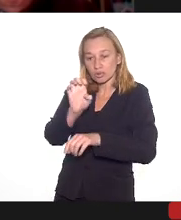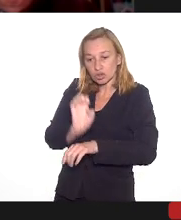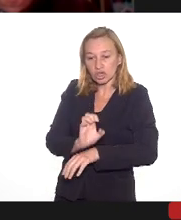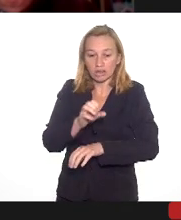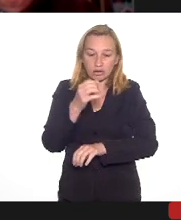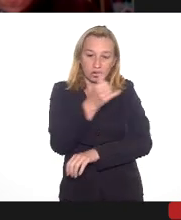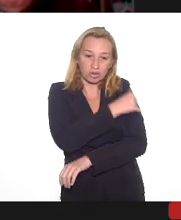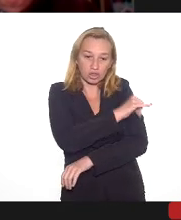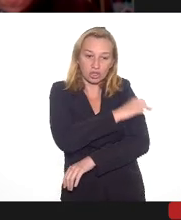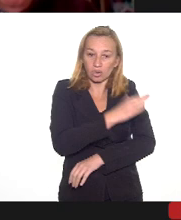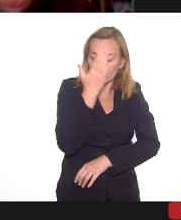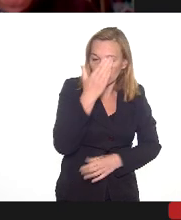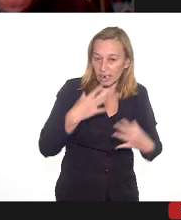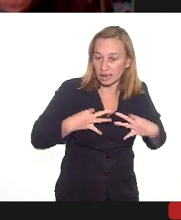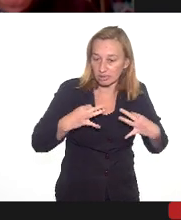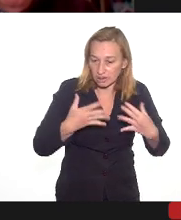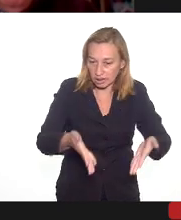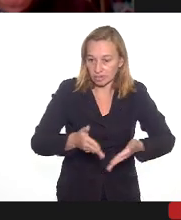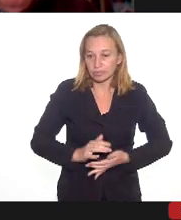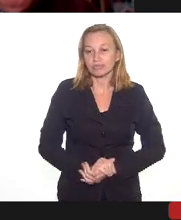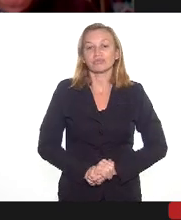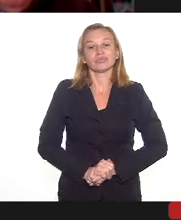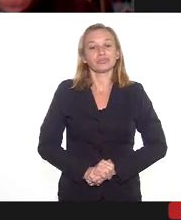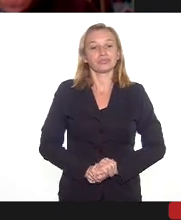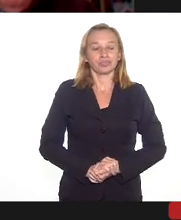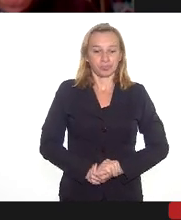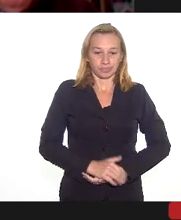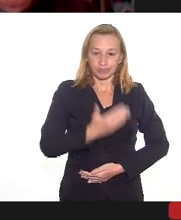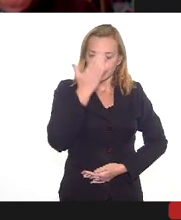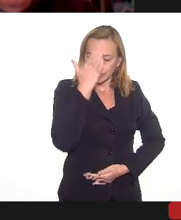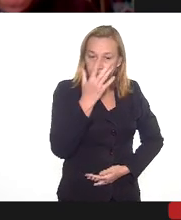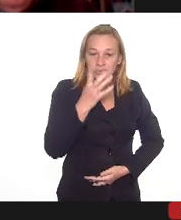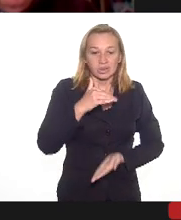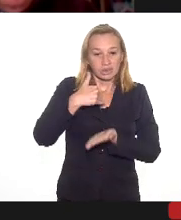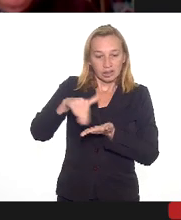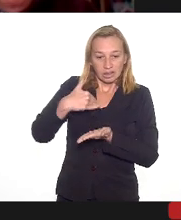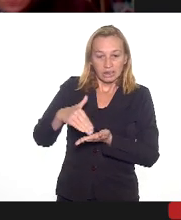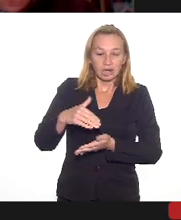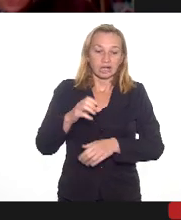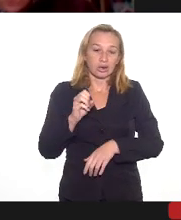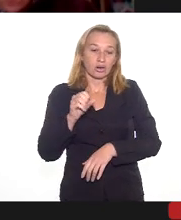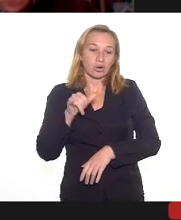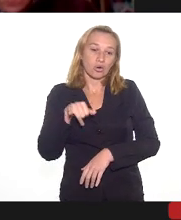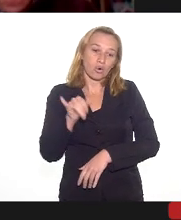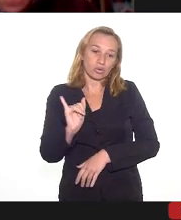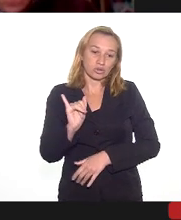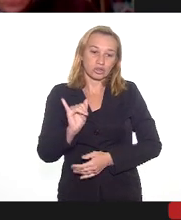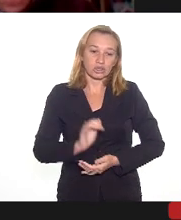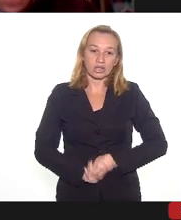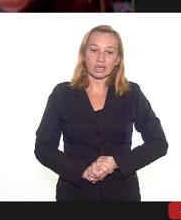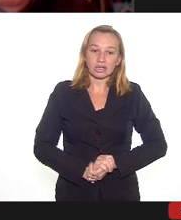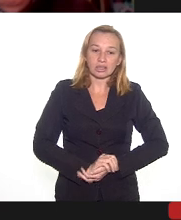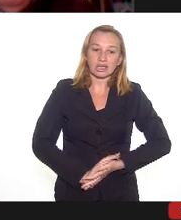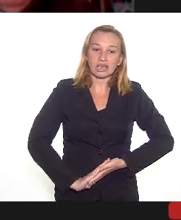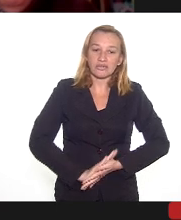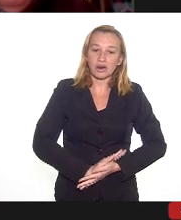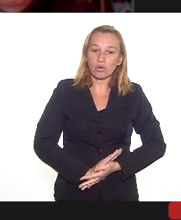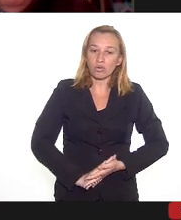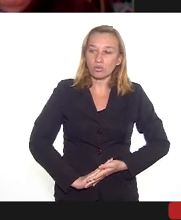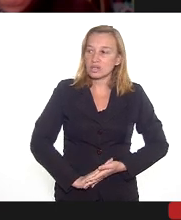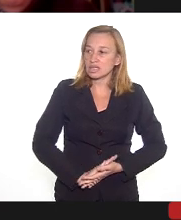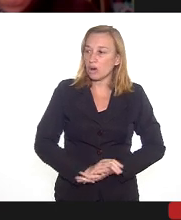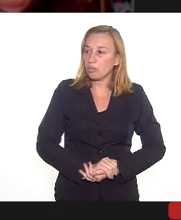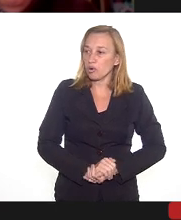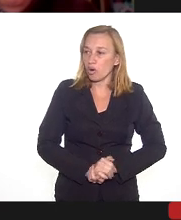Muito obrigado, estou aqui à disposição. Obrigado, secretário Conte Bittencourt. Registro aqui a presença